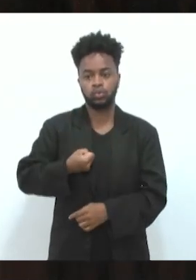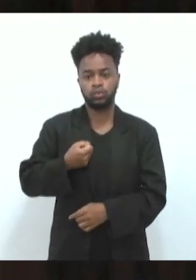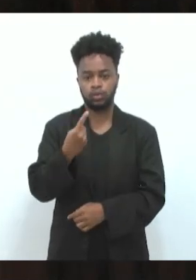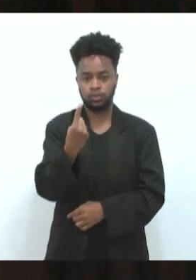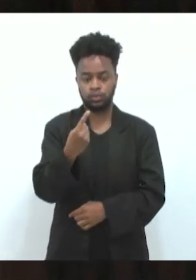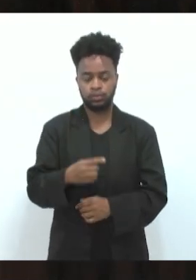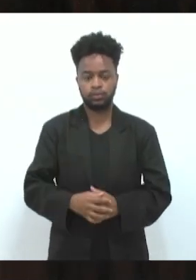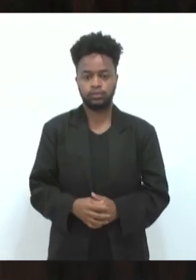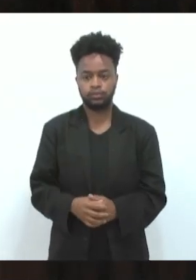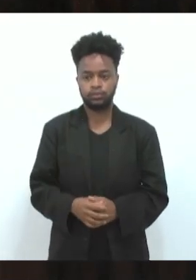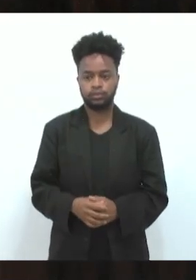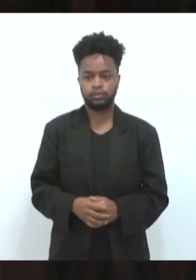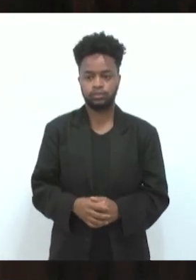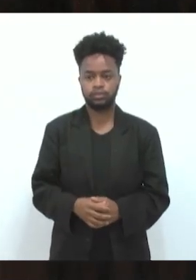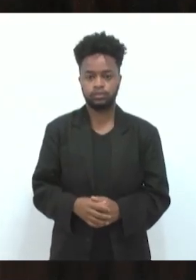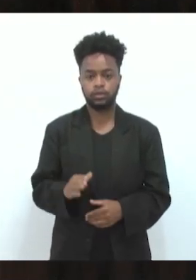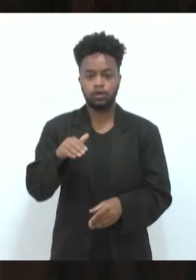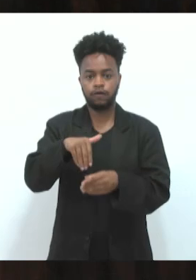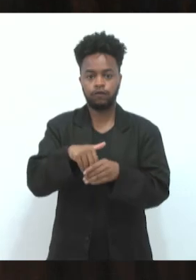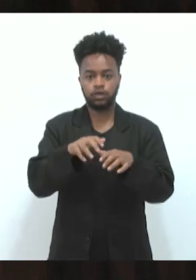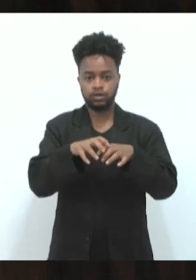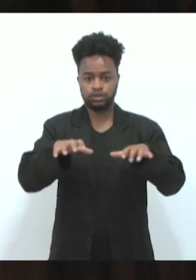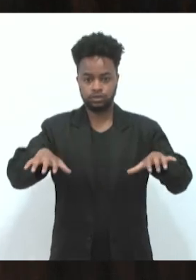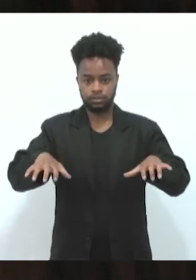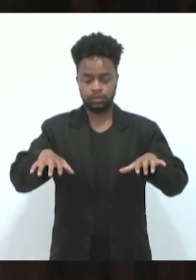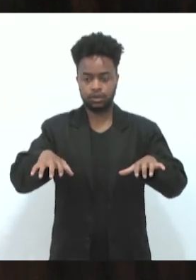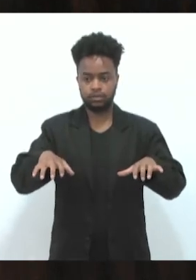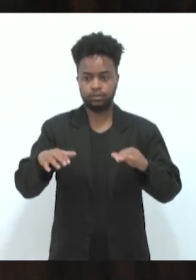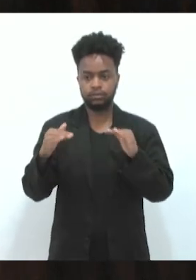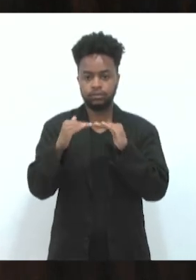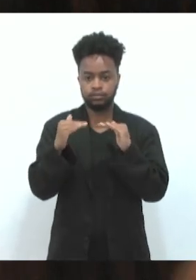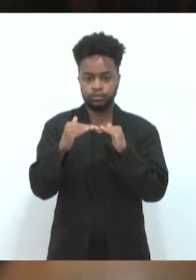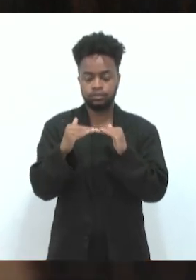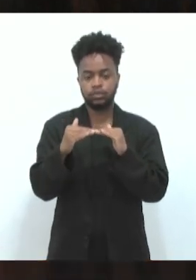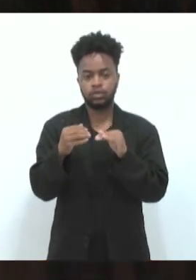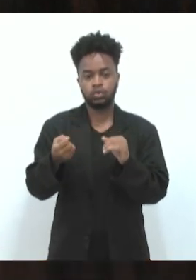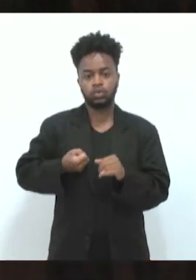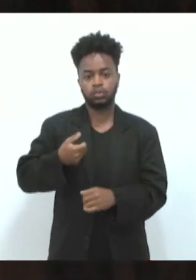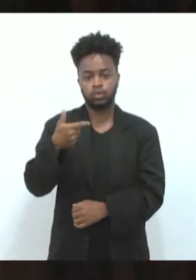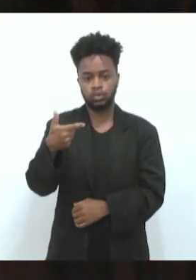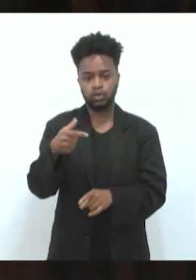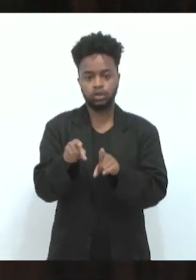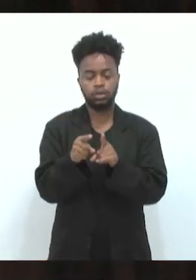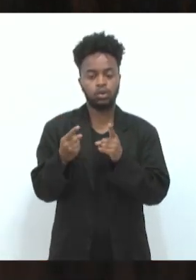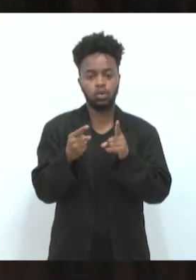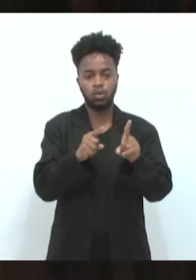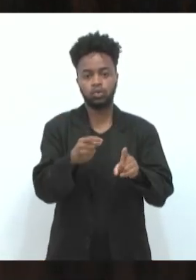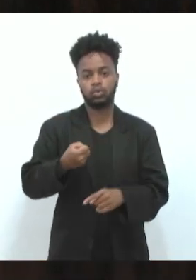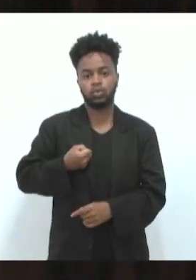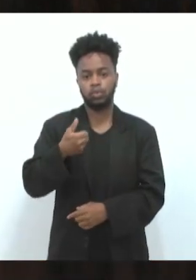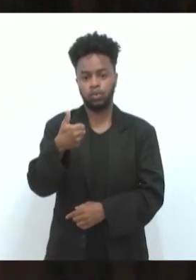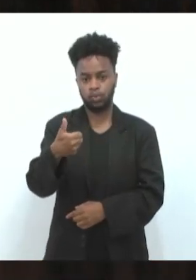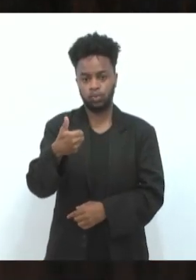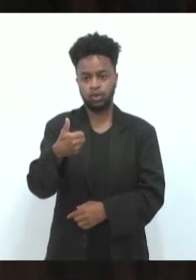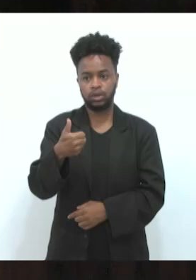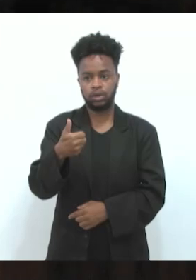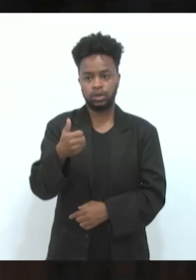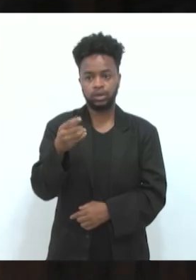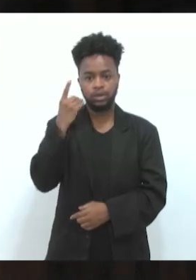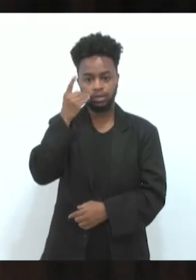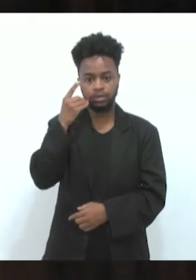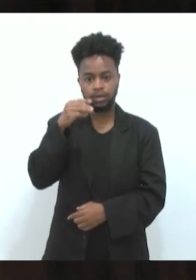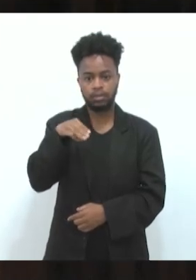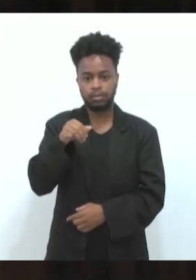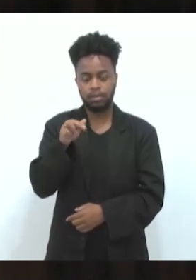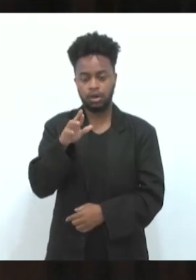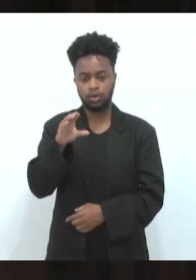1. Com voto em separado. Favorável à emenda número 2 e contrário à emenda número 1, do deputado Marcos